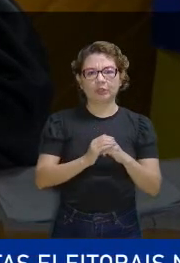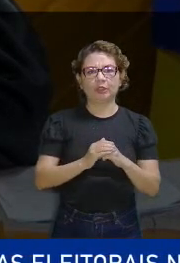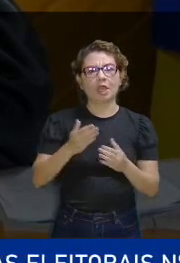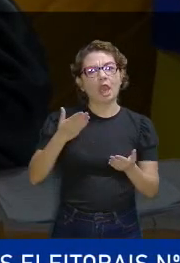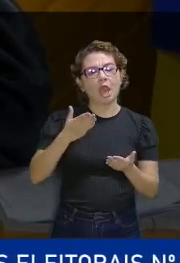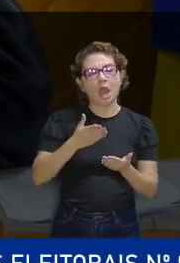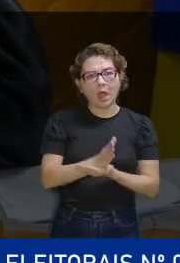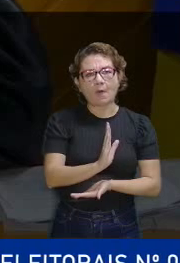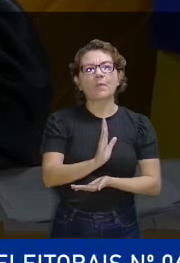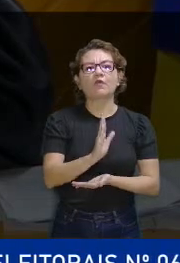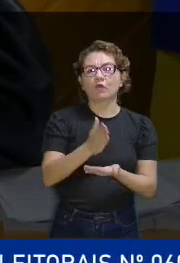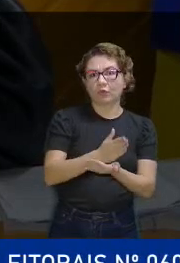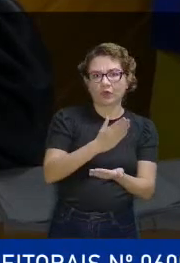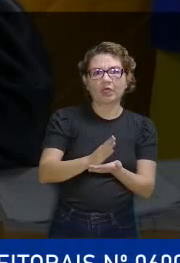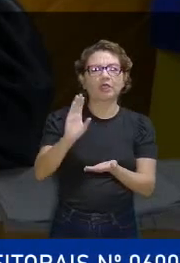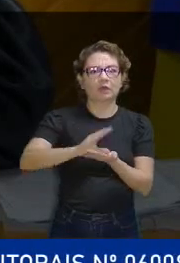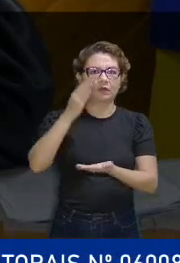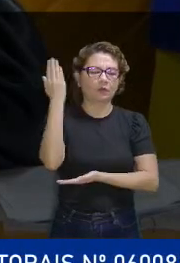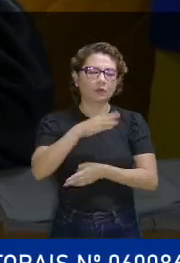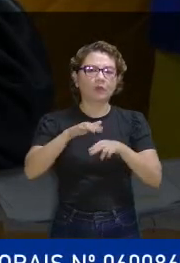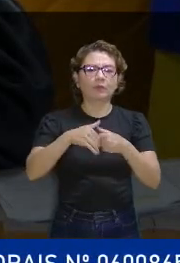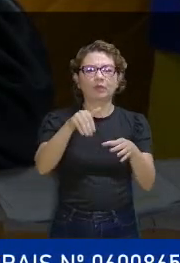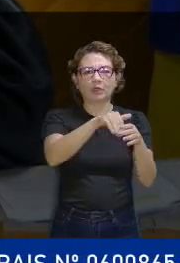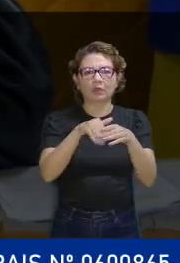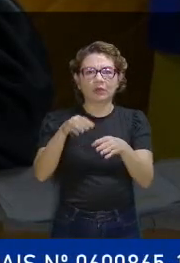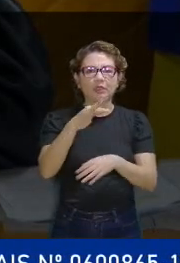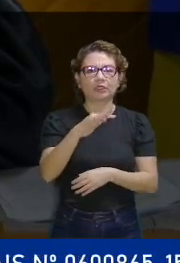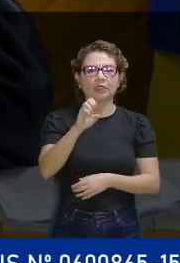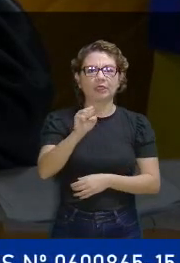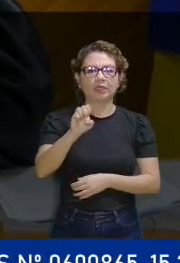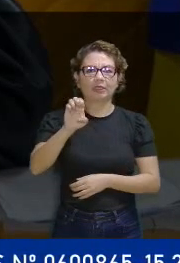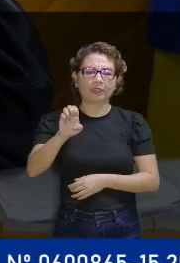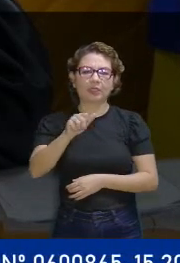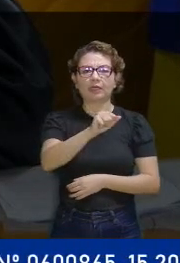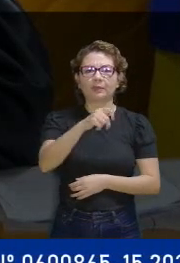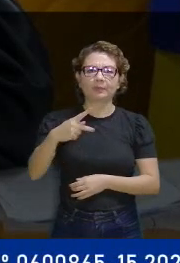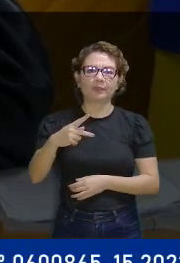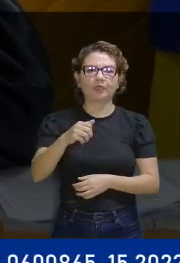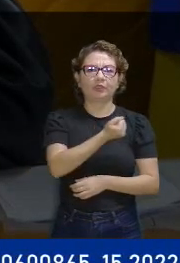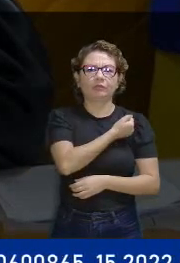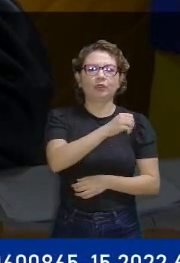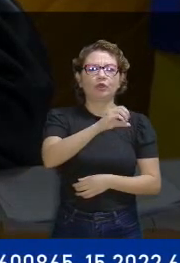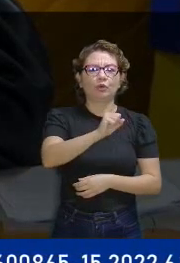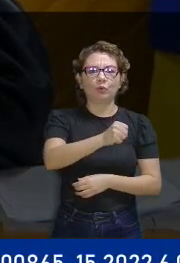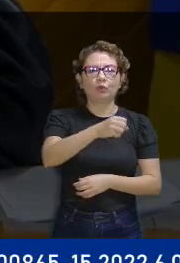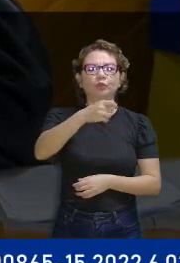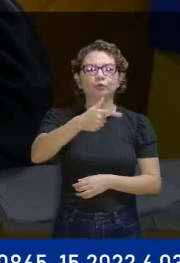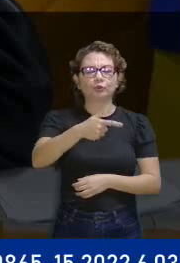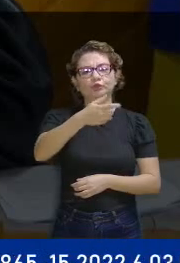com ressalvas por meio do acórdão TREAP número